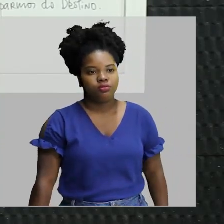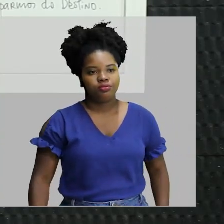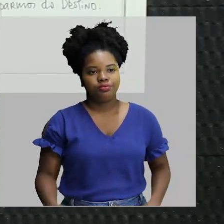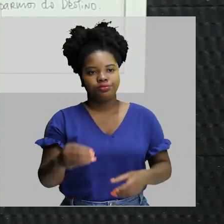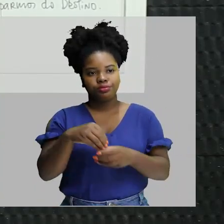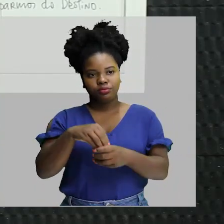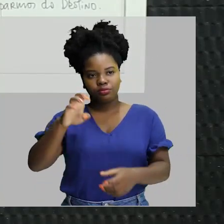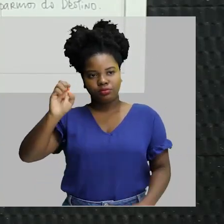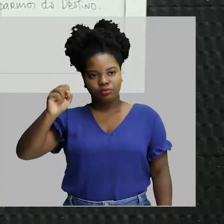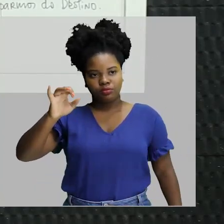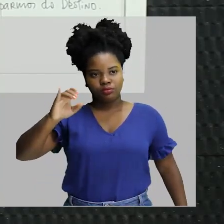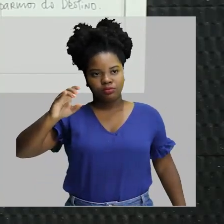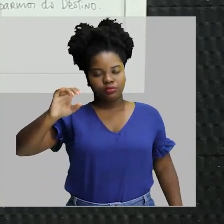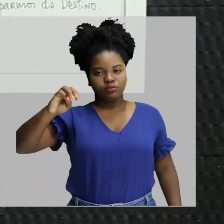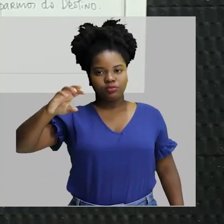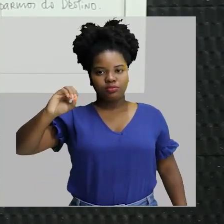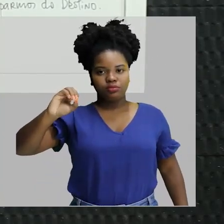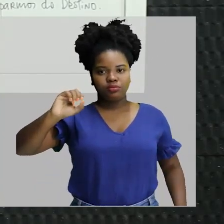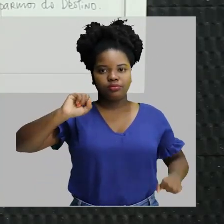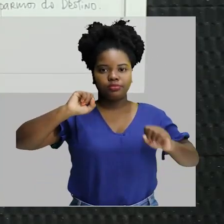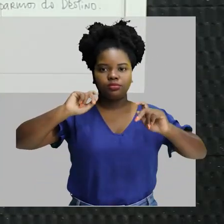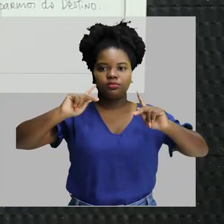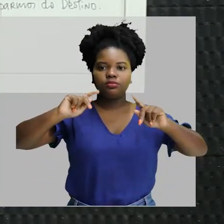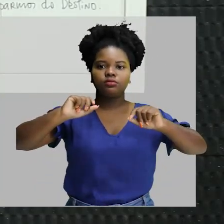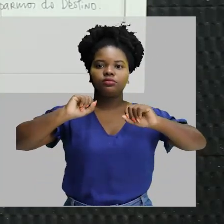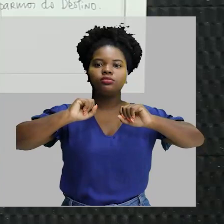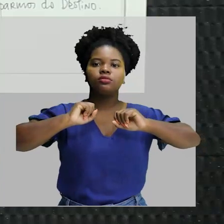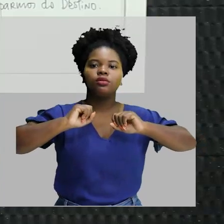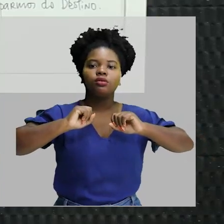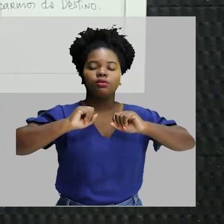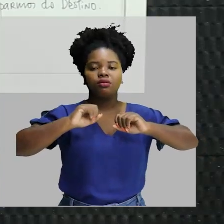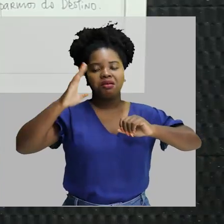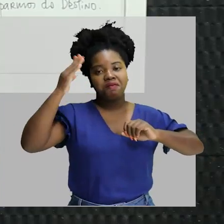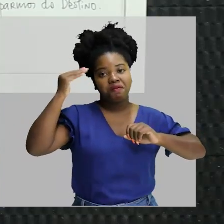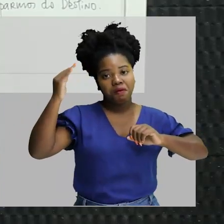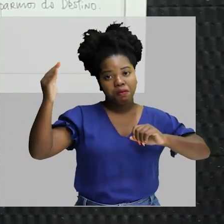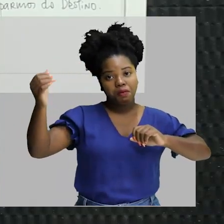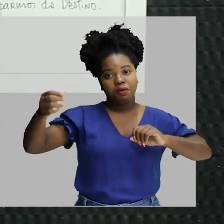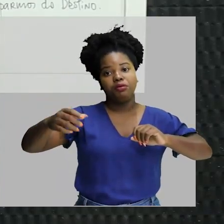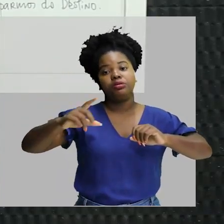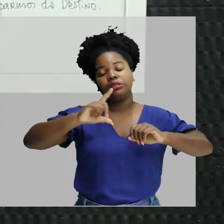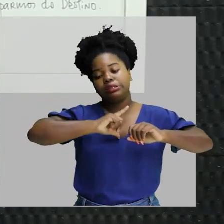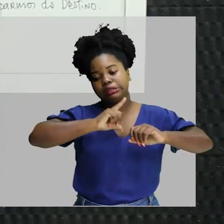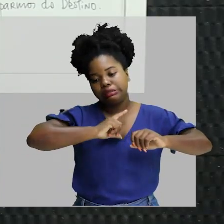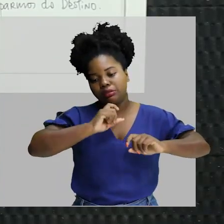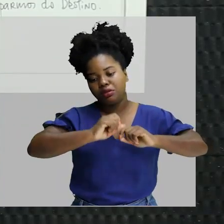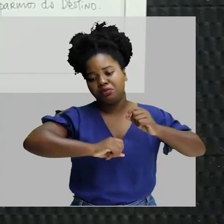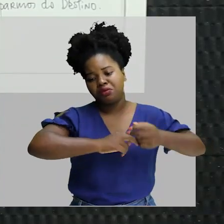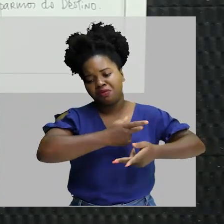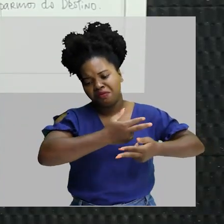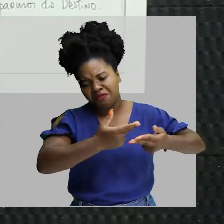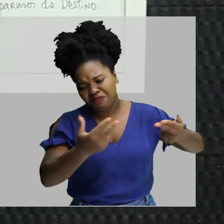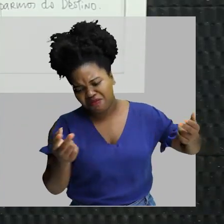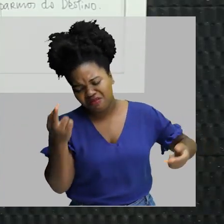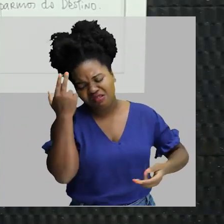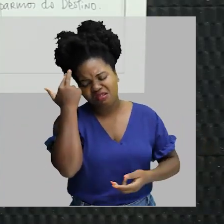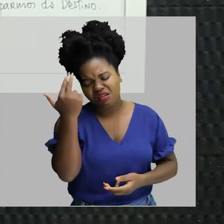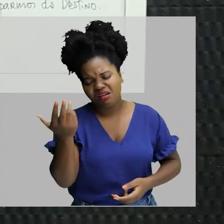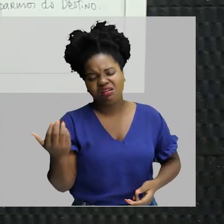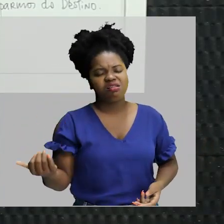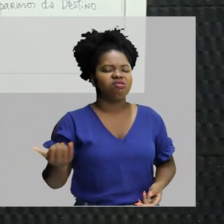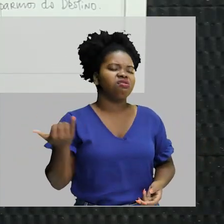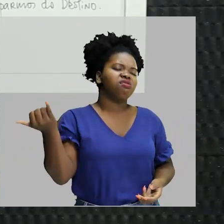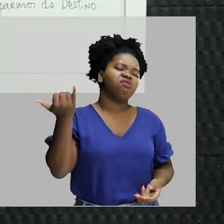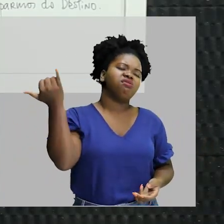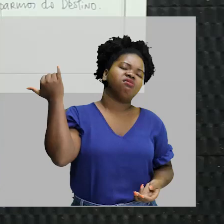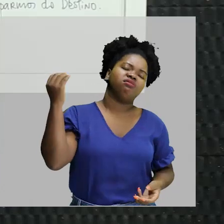do estoicismo. Tá? É uma doutrina helenística muito famosa, que tem repercussões históricas muito importantes